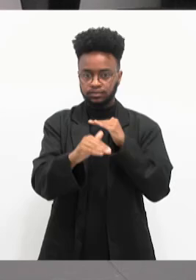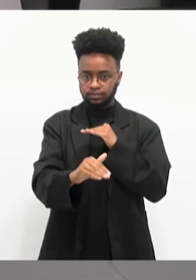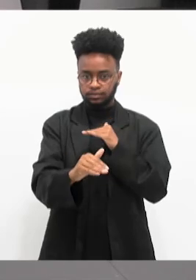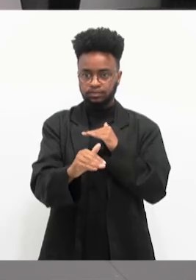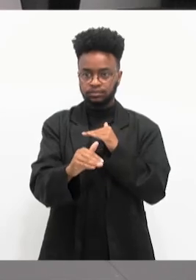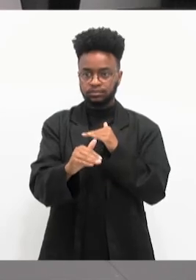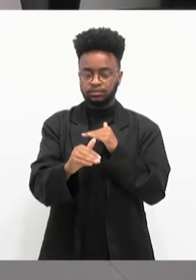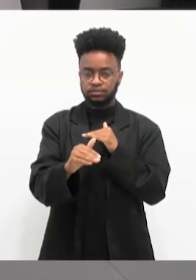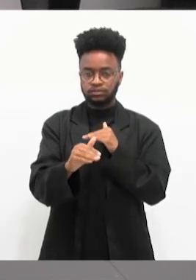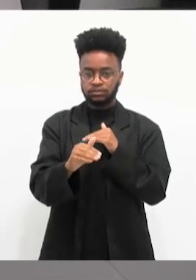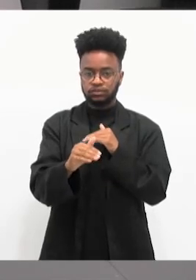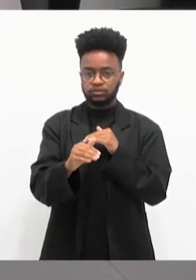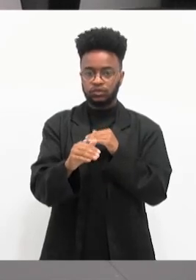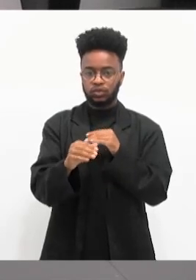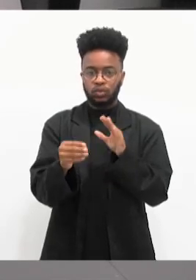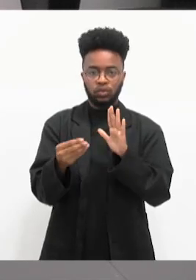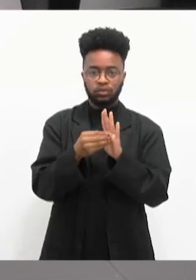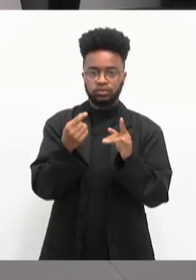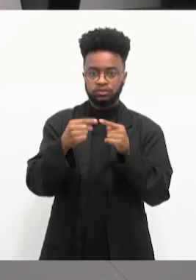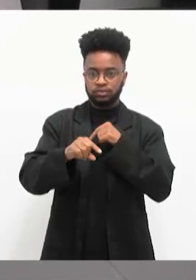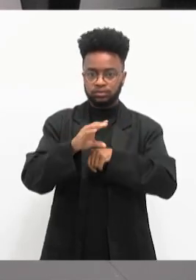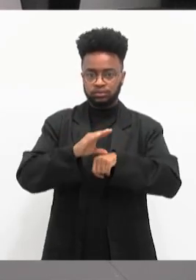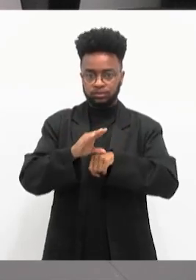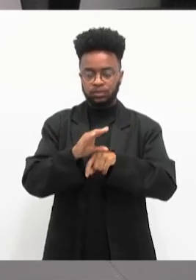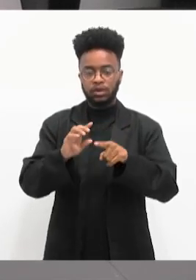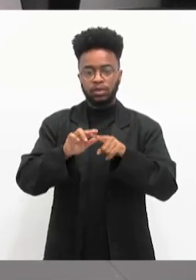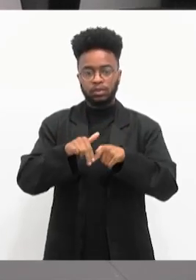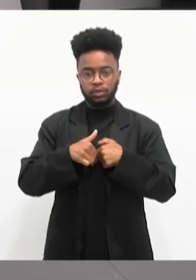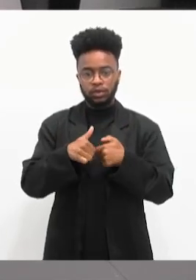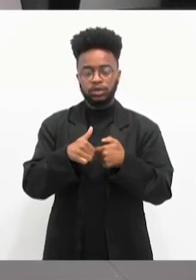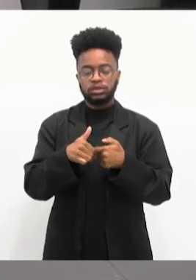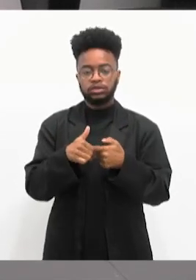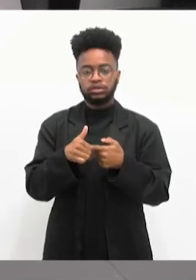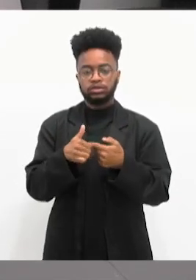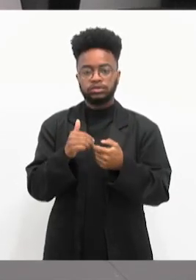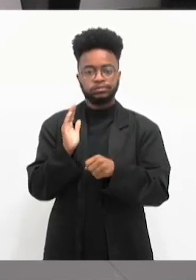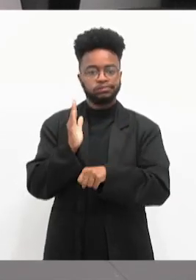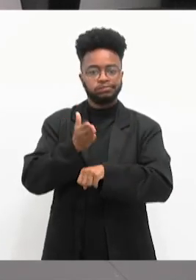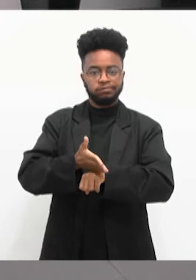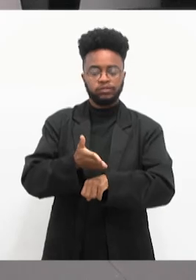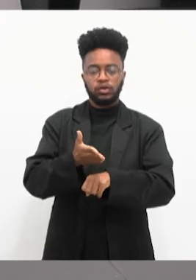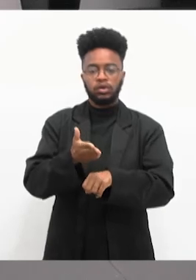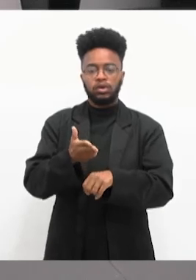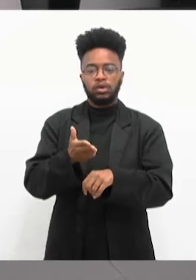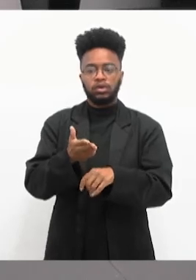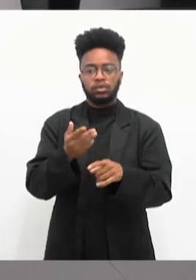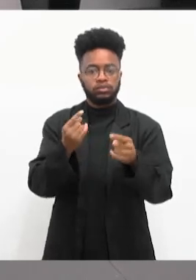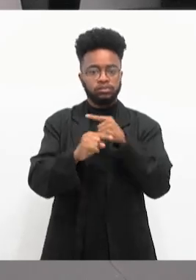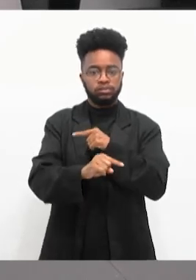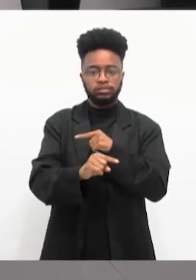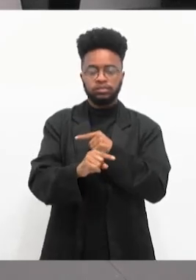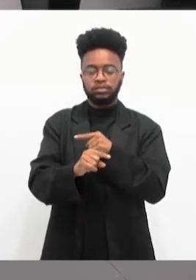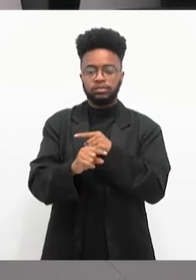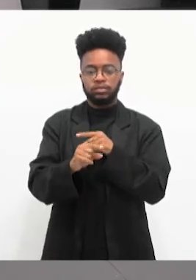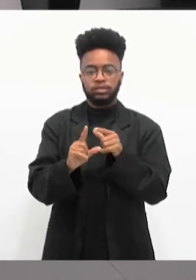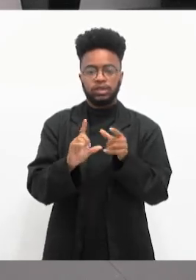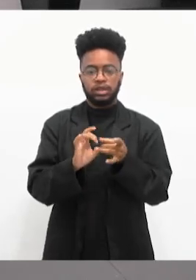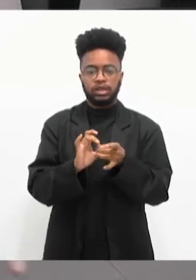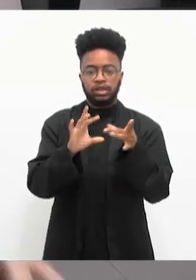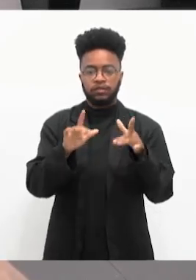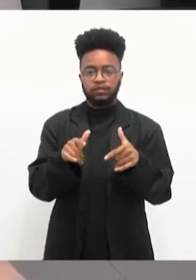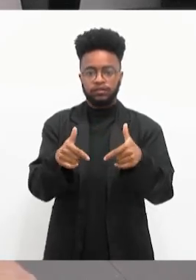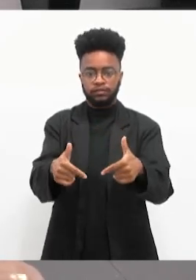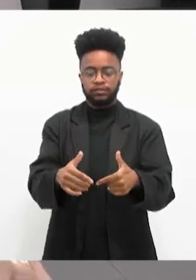pela inconstitucionalidade com base numa eventual afronta ao princípio da livre iniciativa,